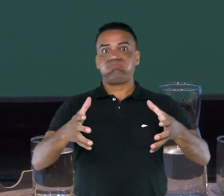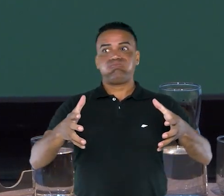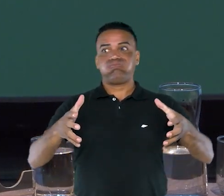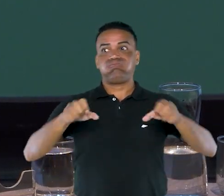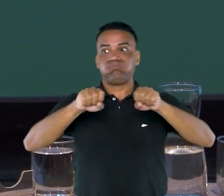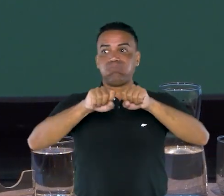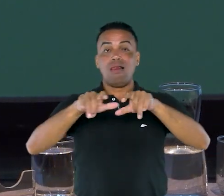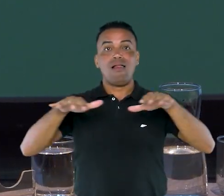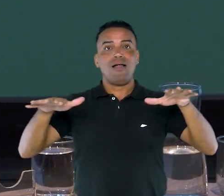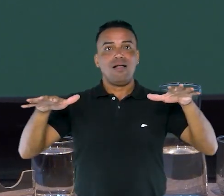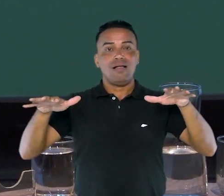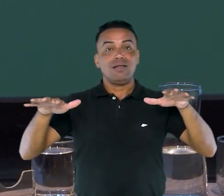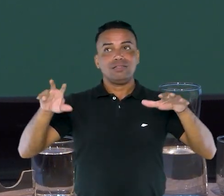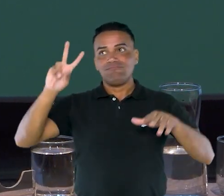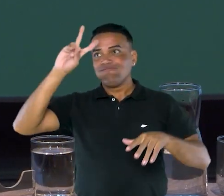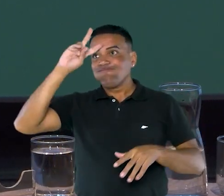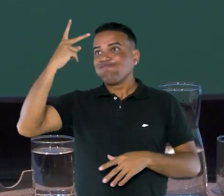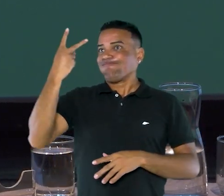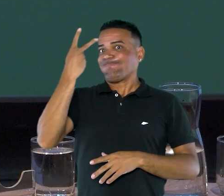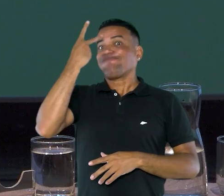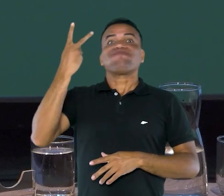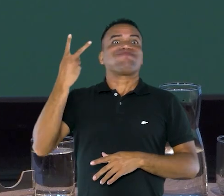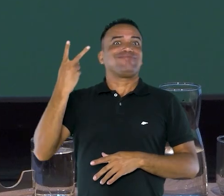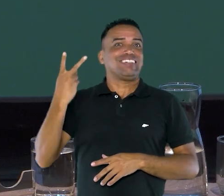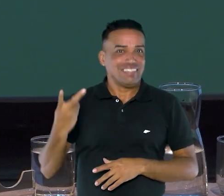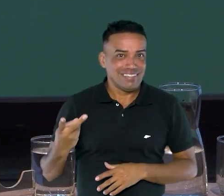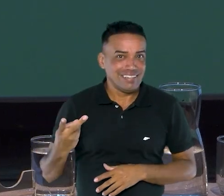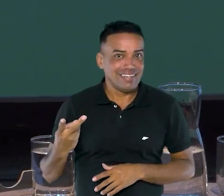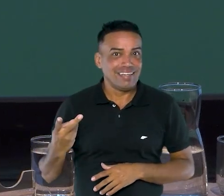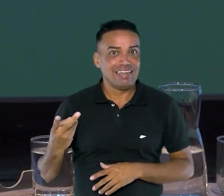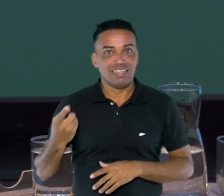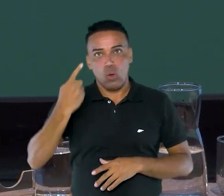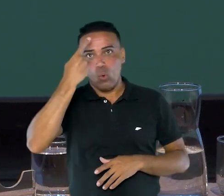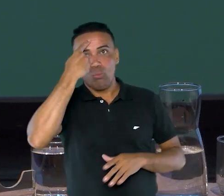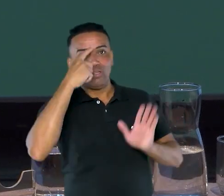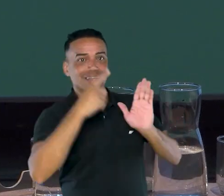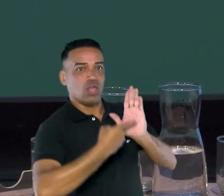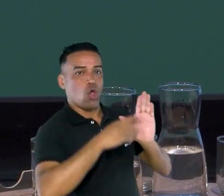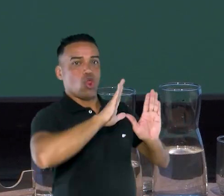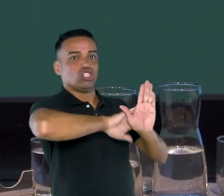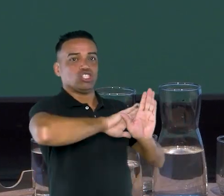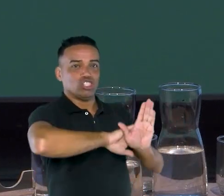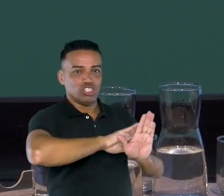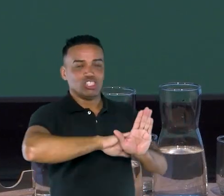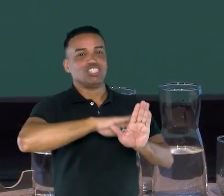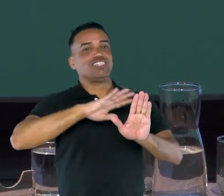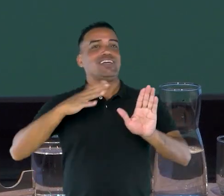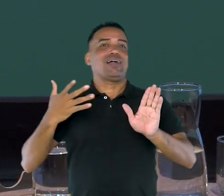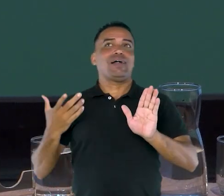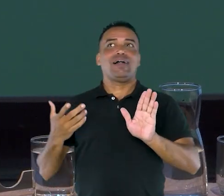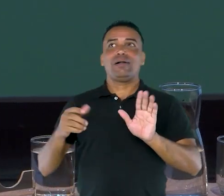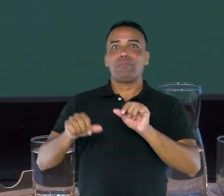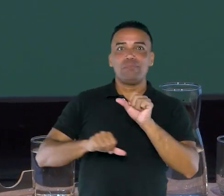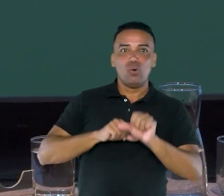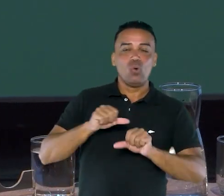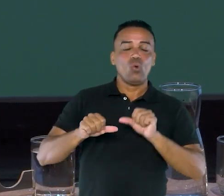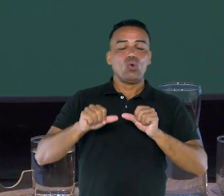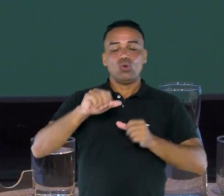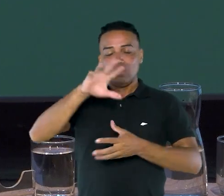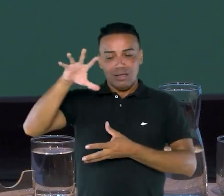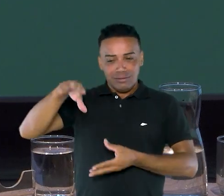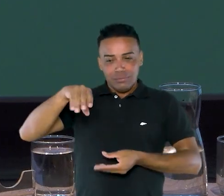aí muda a chave mental. Muda a ideologia, o mindset,